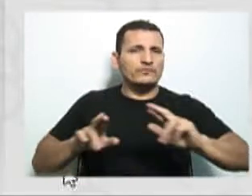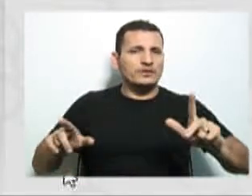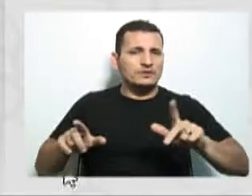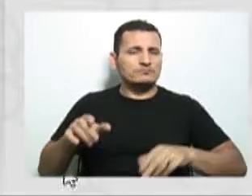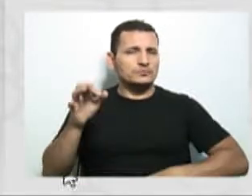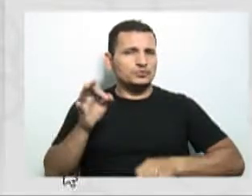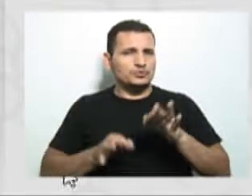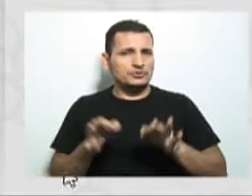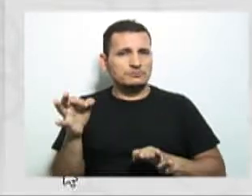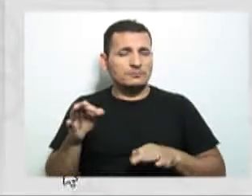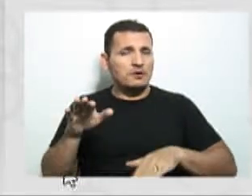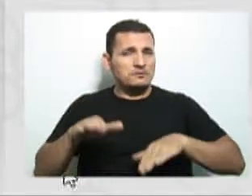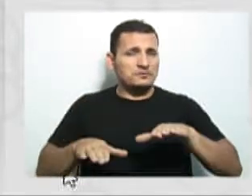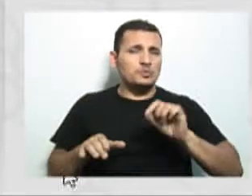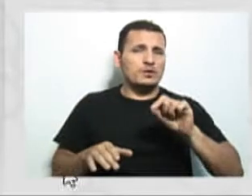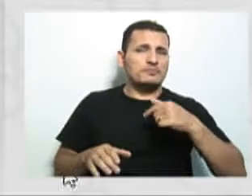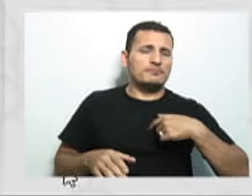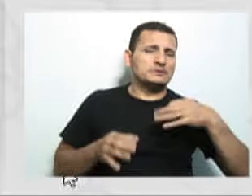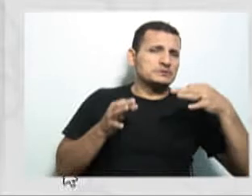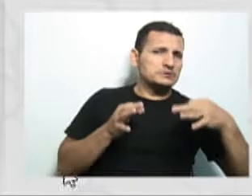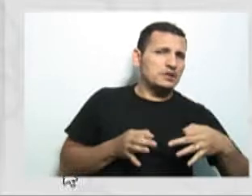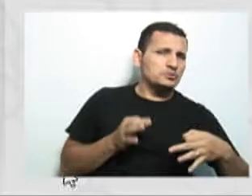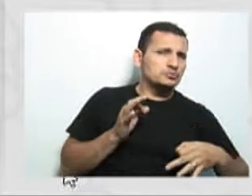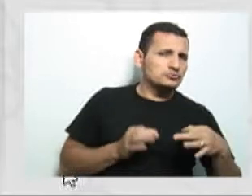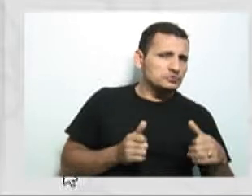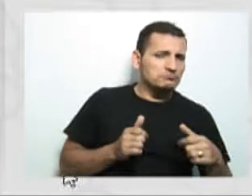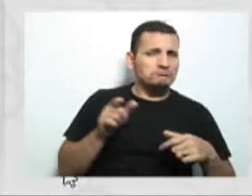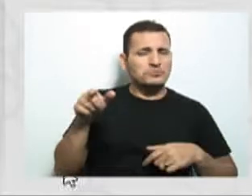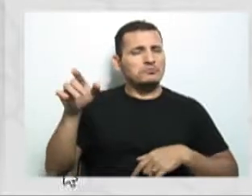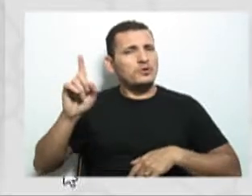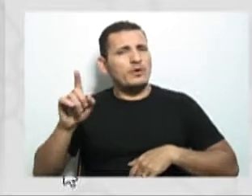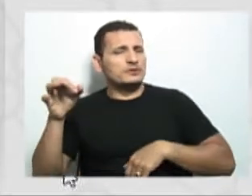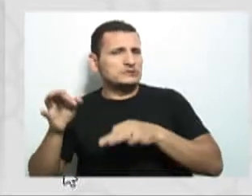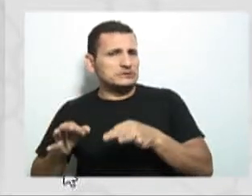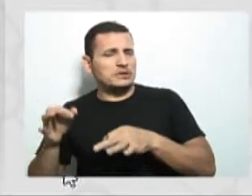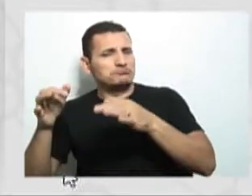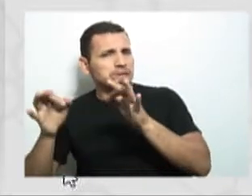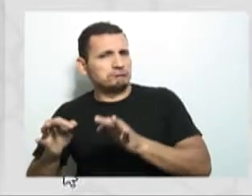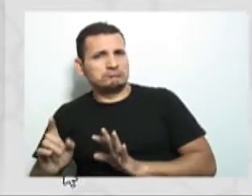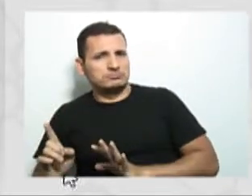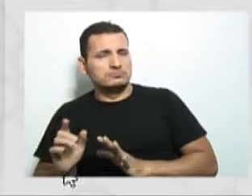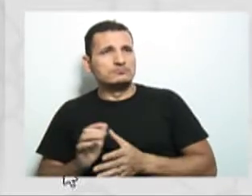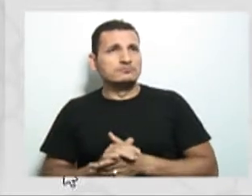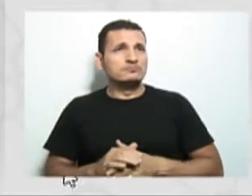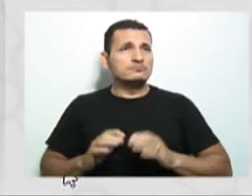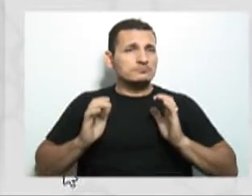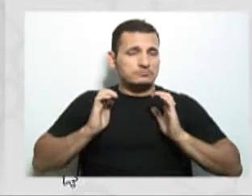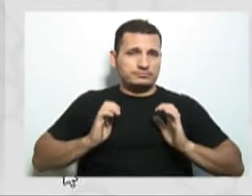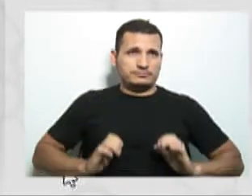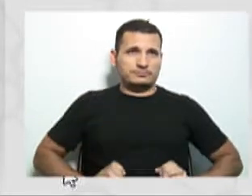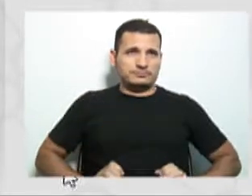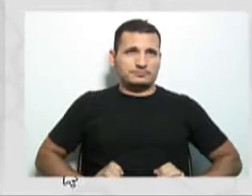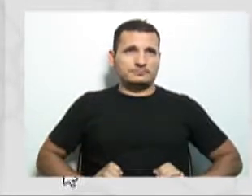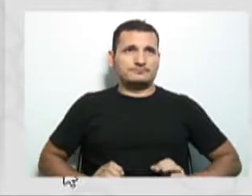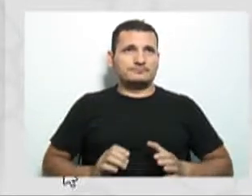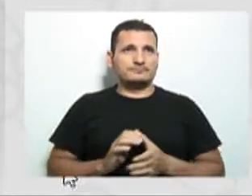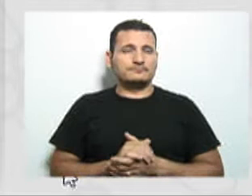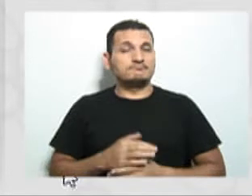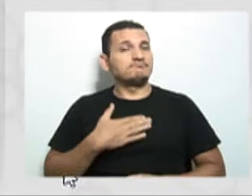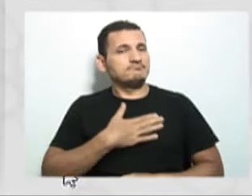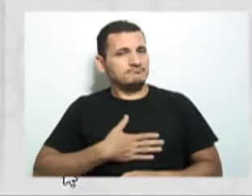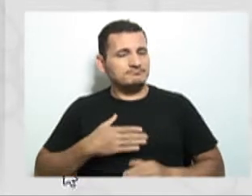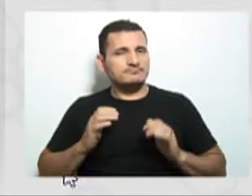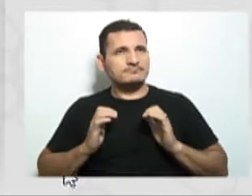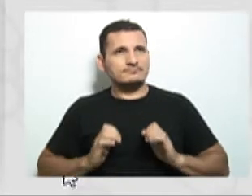Ou às vezes o que é justo para mim pode não ser justo para outra pessoa. E a ética? Eita, professor, essa eu gosto.